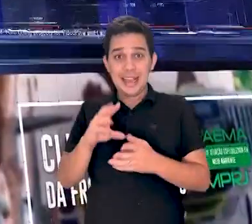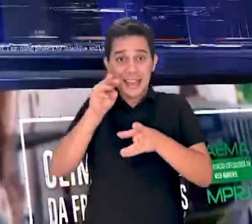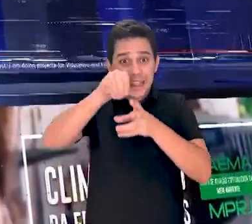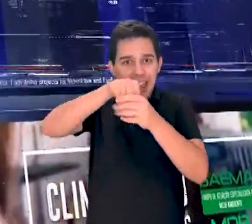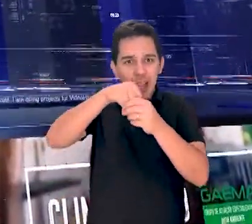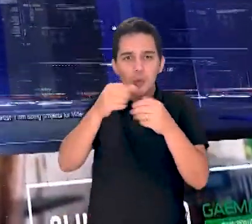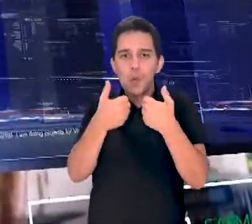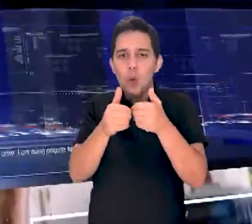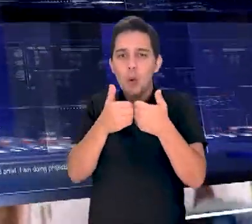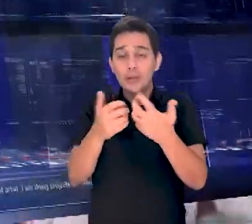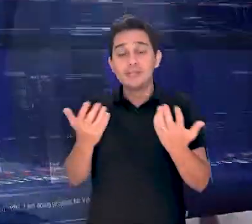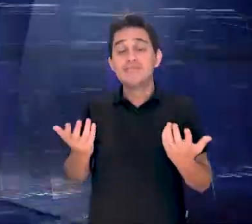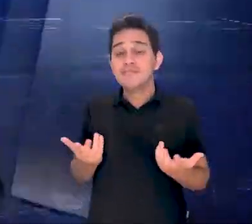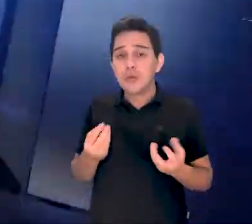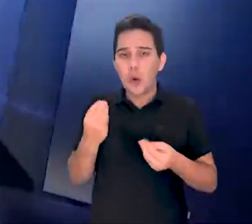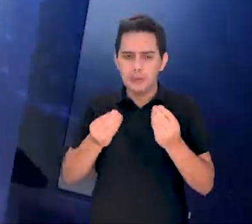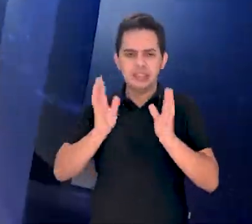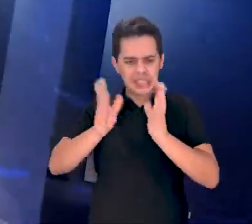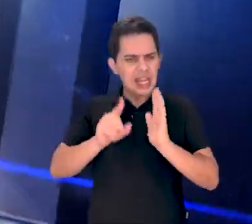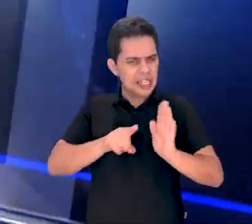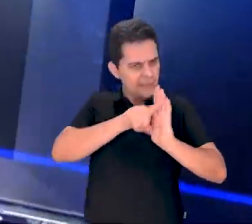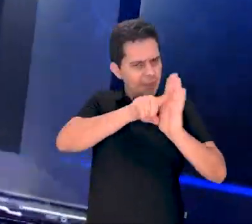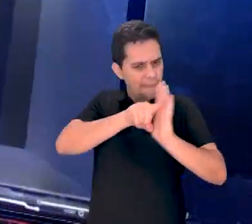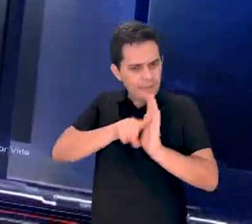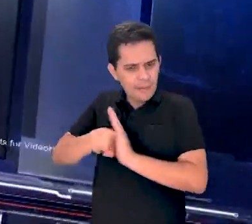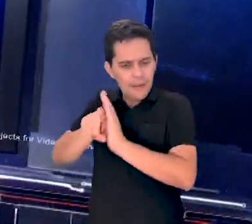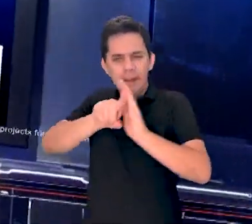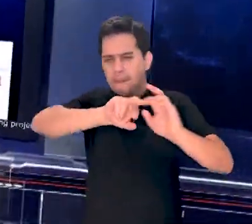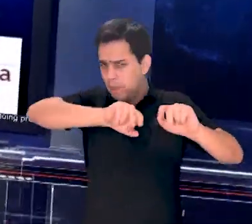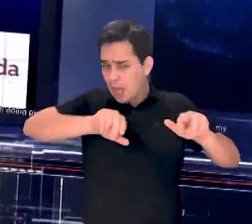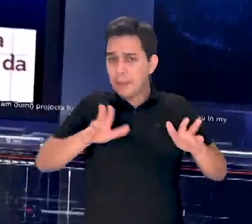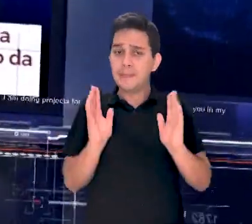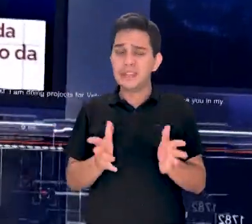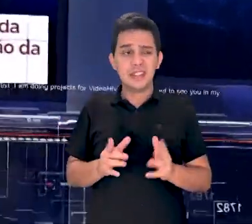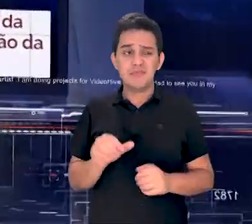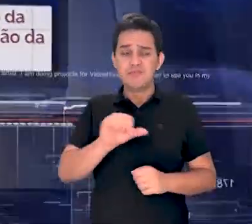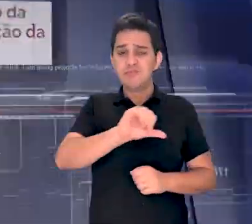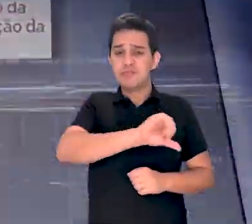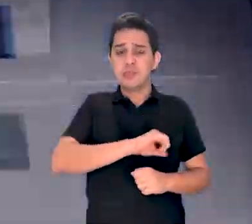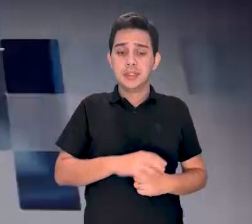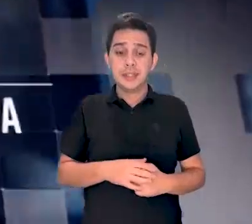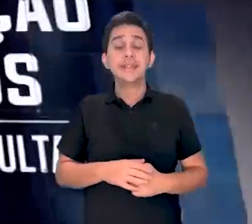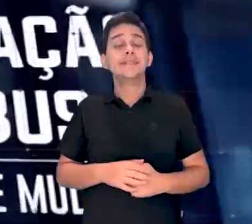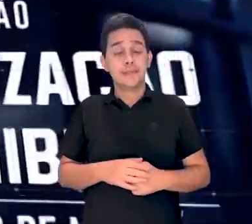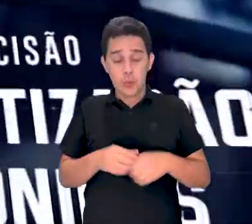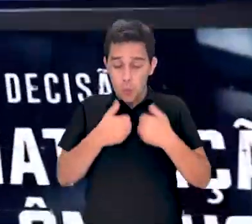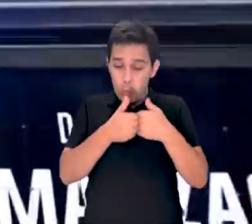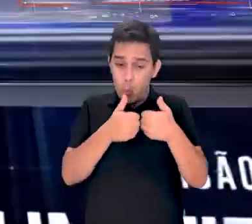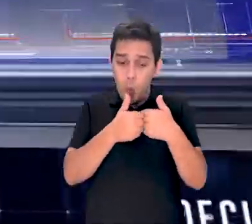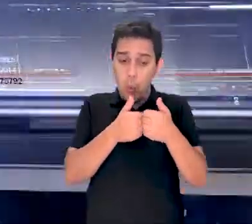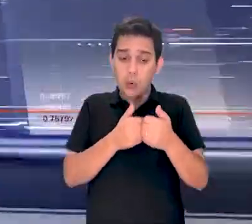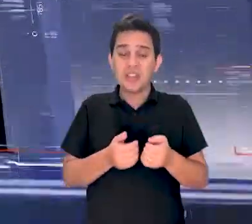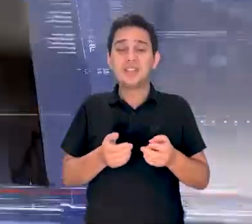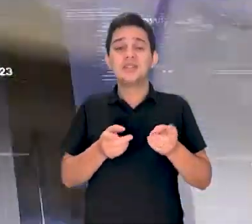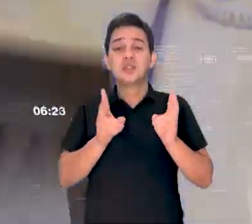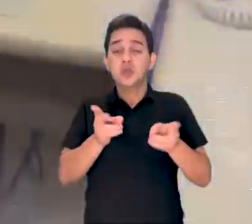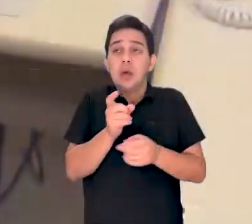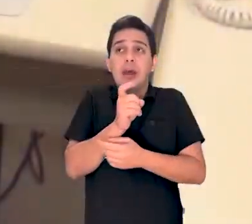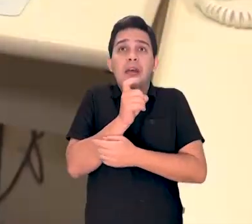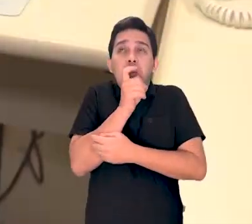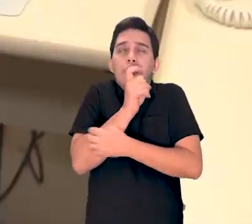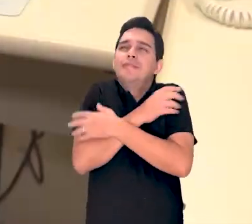judicial transitada em julgado e etc teve tá que não sei que ir a frota Continua sem ser